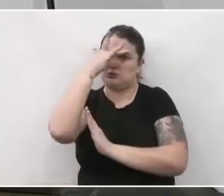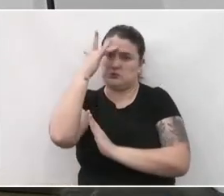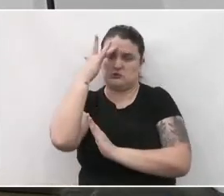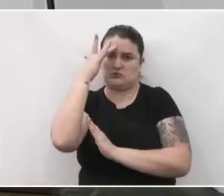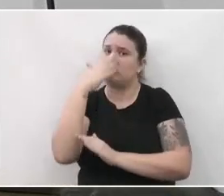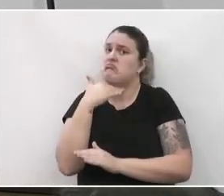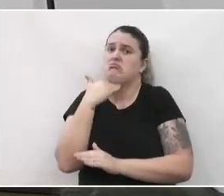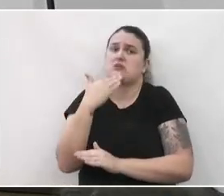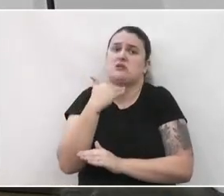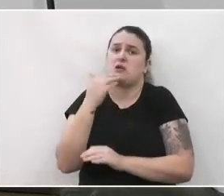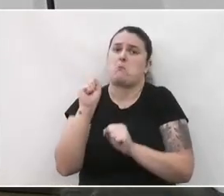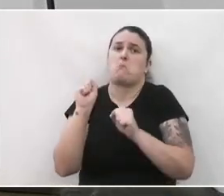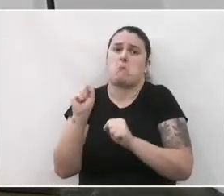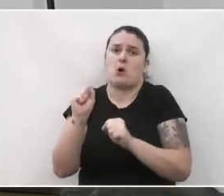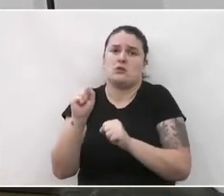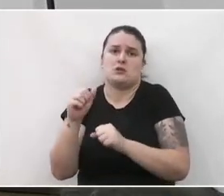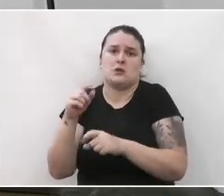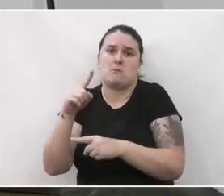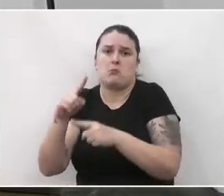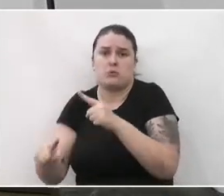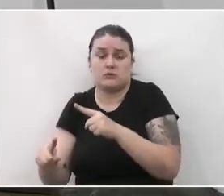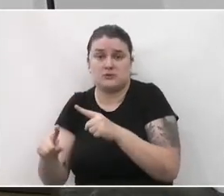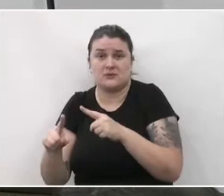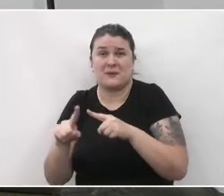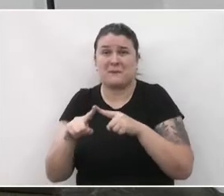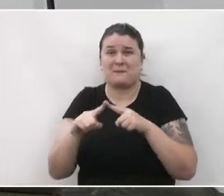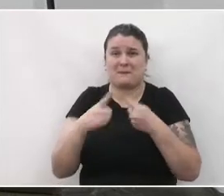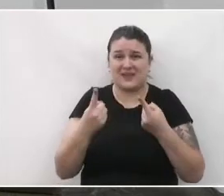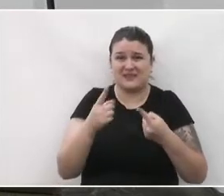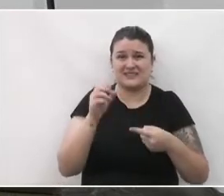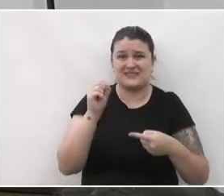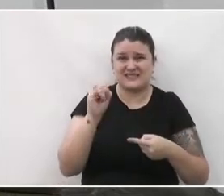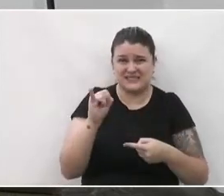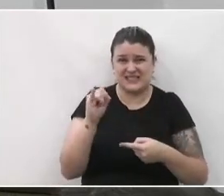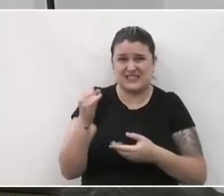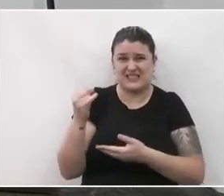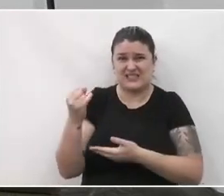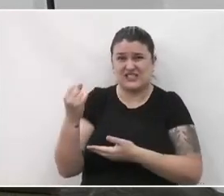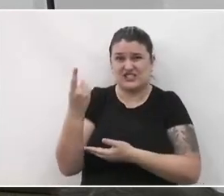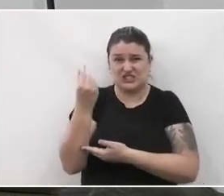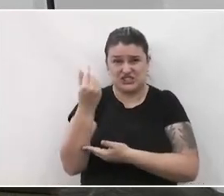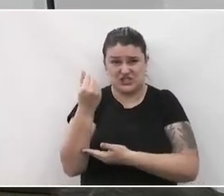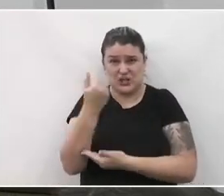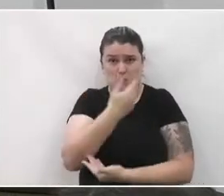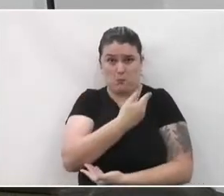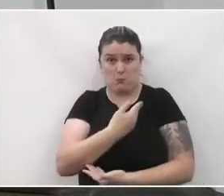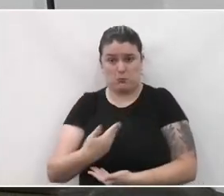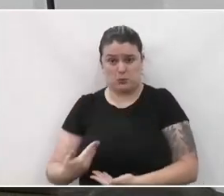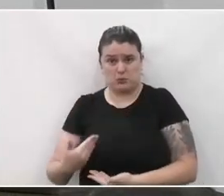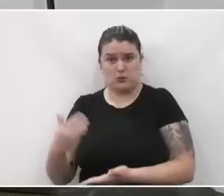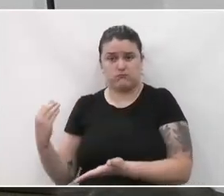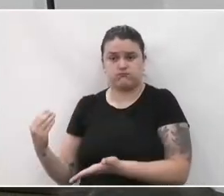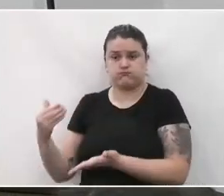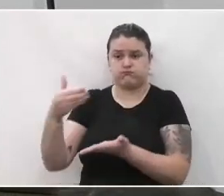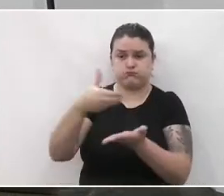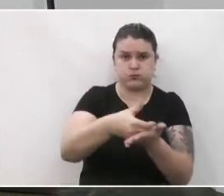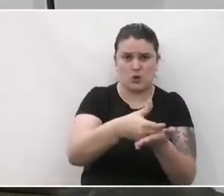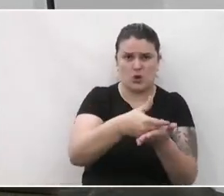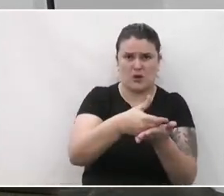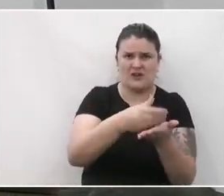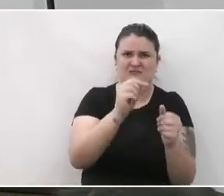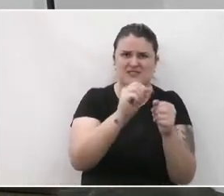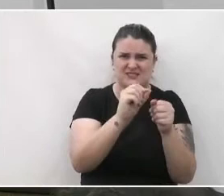pode impedir. Agora, a partir do momento que nós vamos colocar dinheiro público para fazer o financiamento